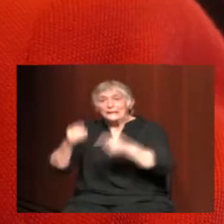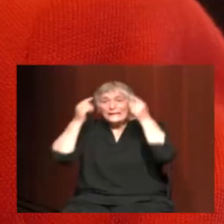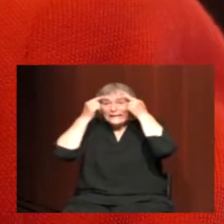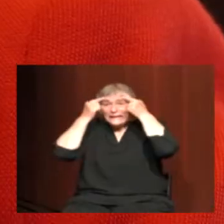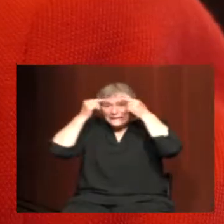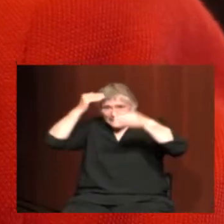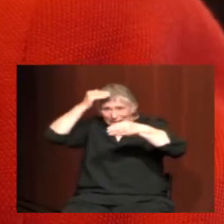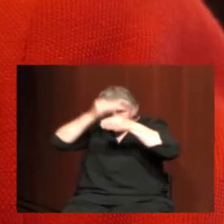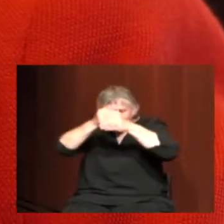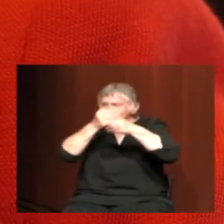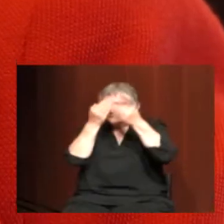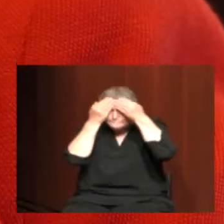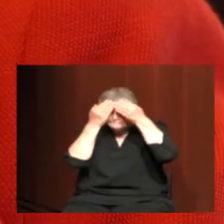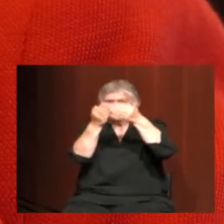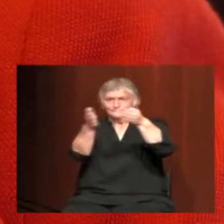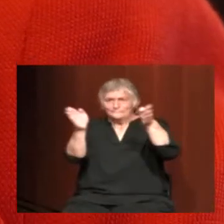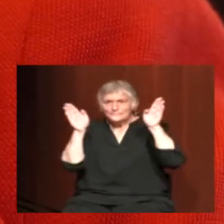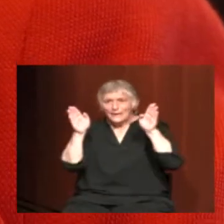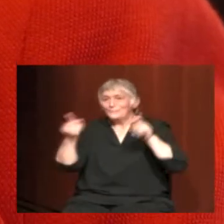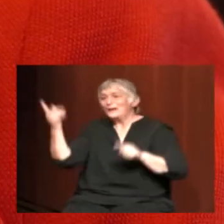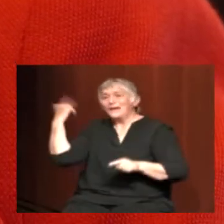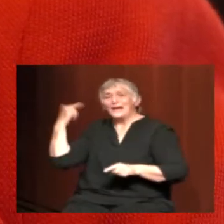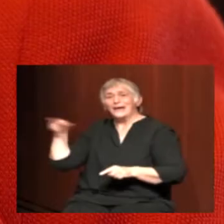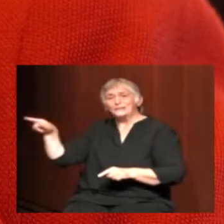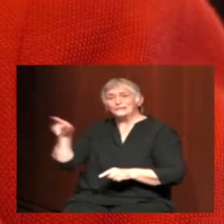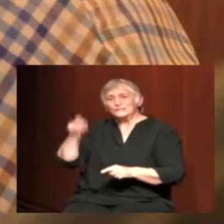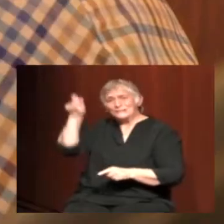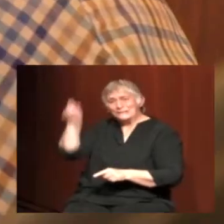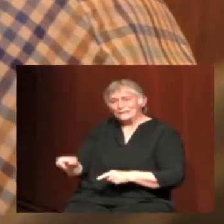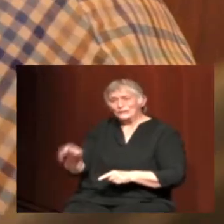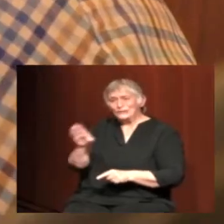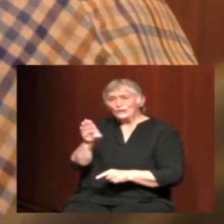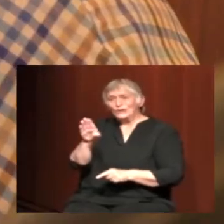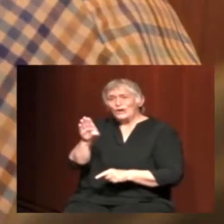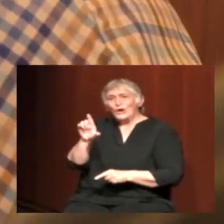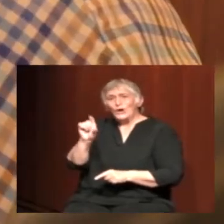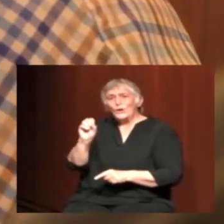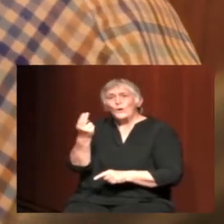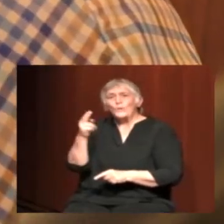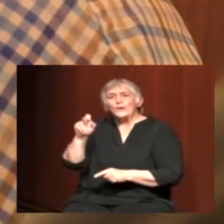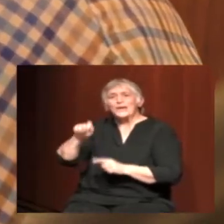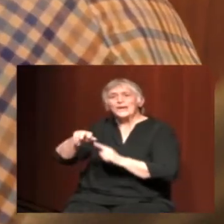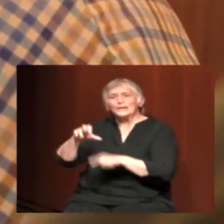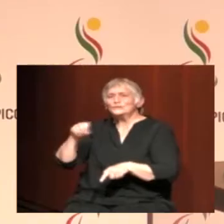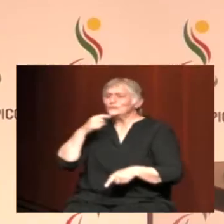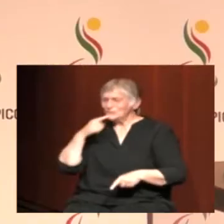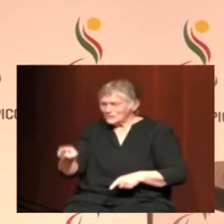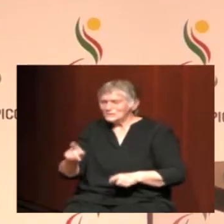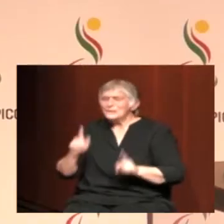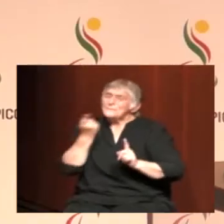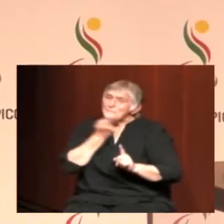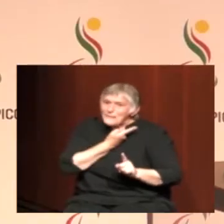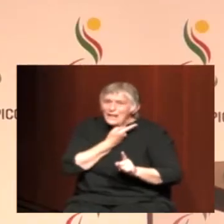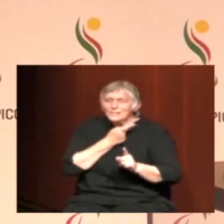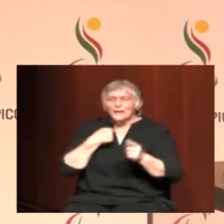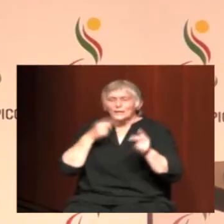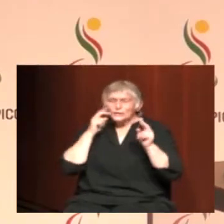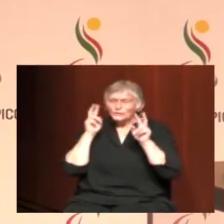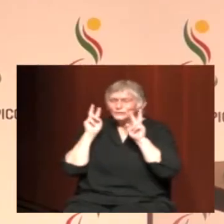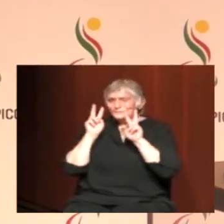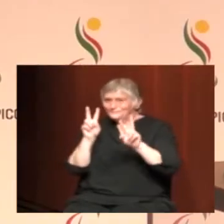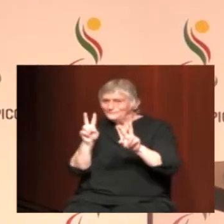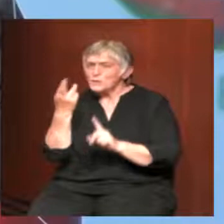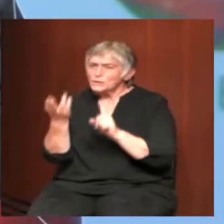mentalidades e portanto promovermos um olhar diferente para a diferença, um olhar naturalmente